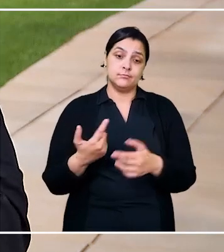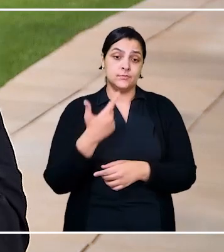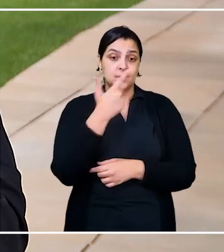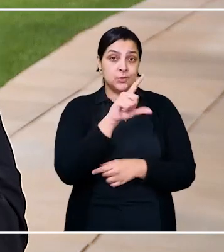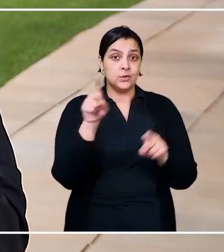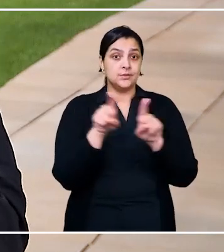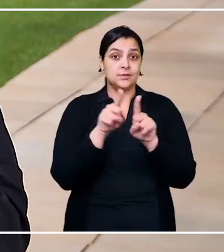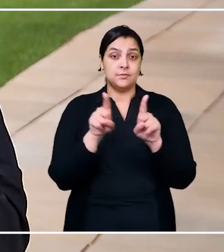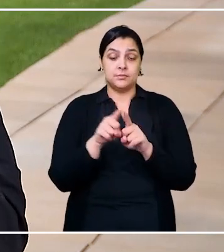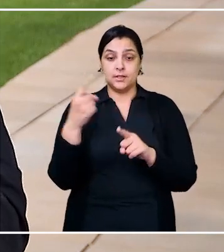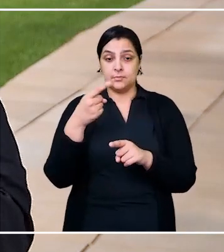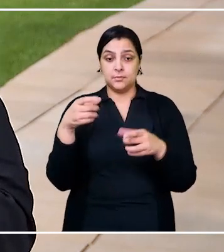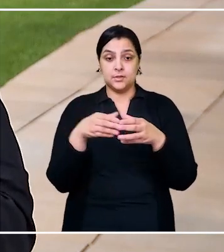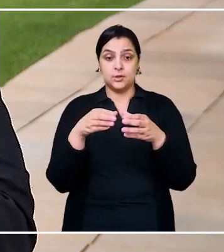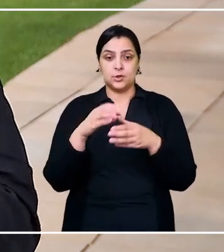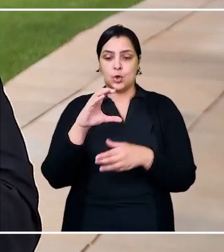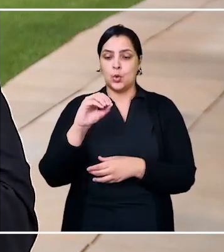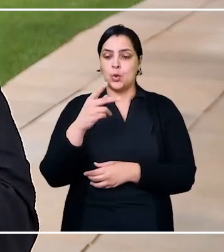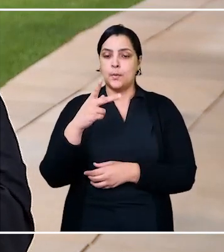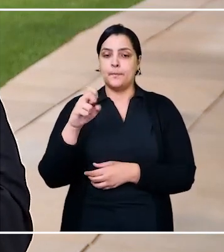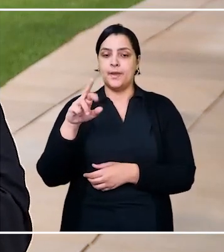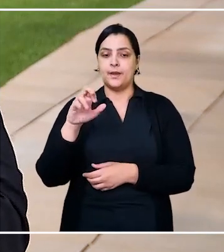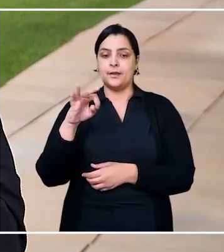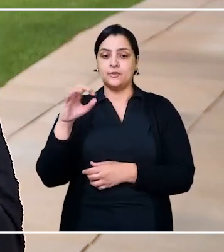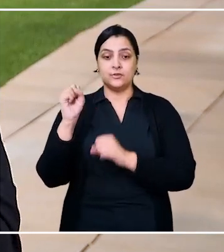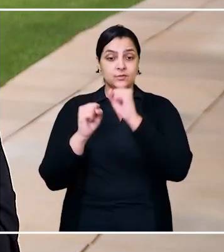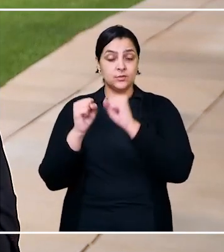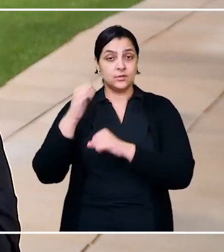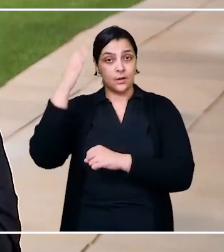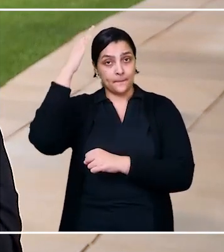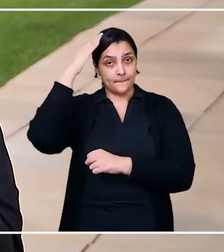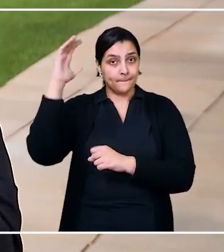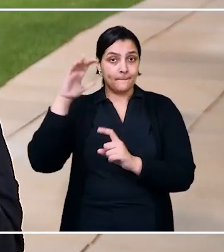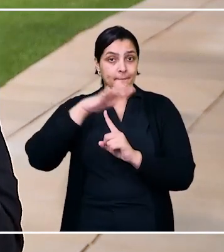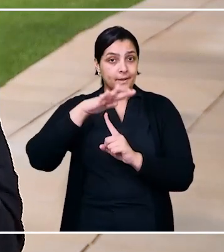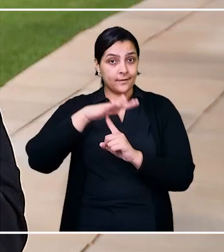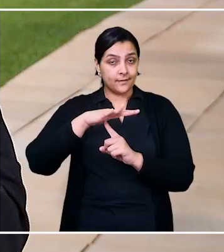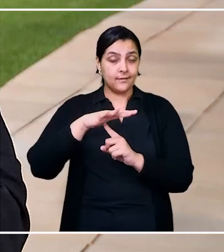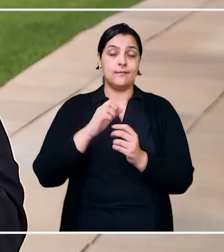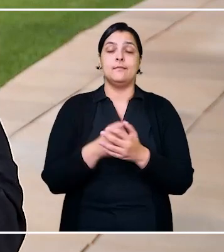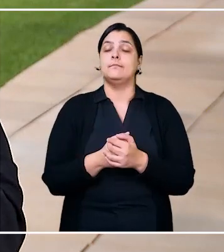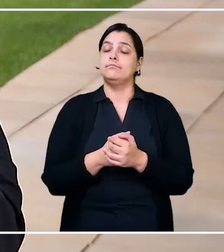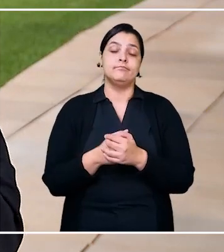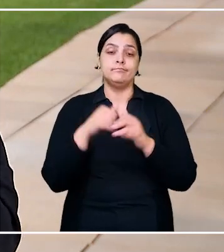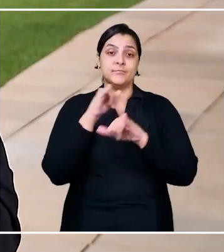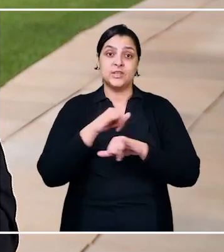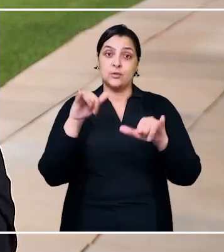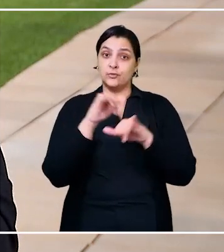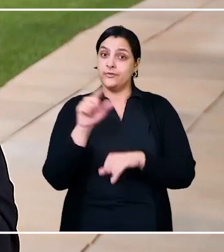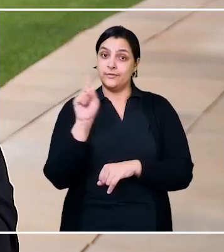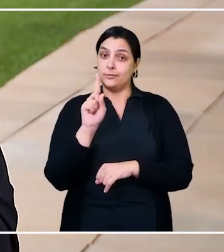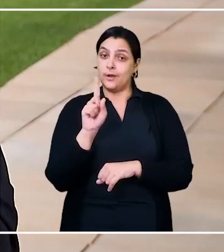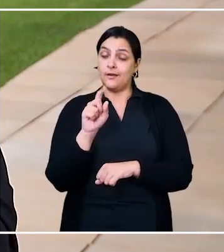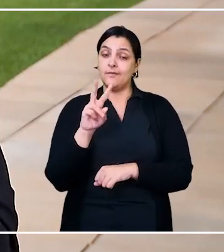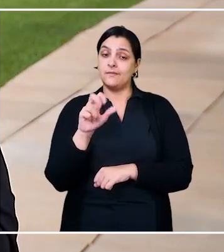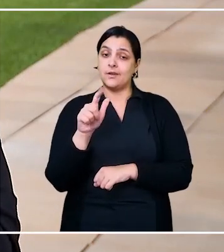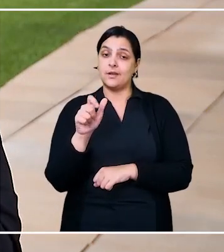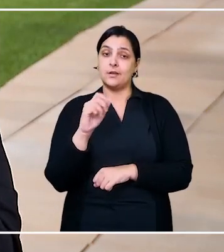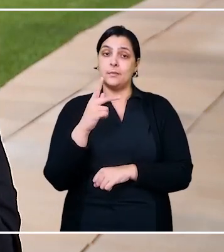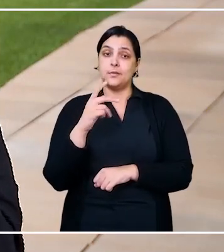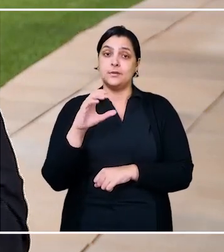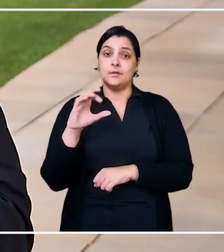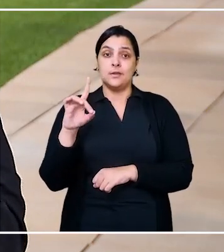em outro caso julgado pela primeira turma uma Cooperativa Agroindustrial do Paraná foi condenada por não divulgar vagas